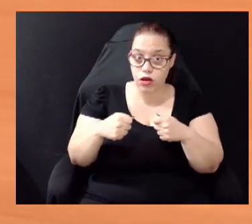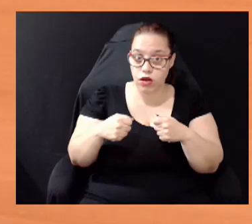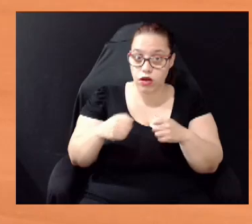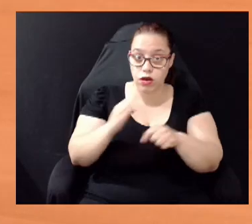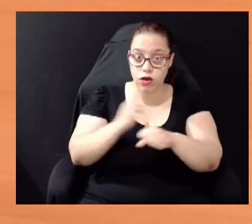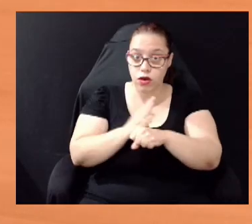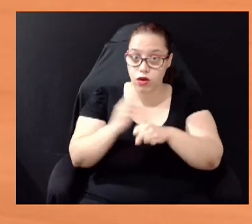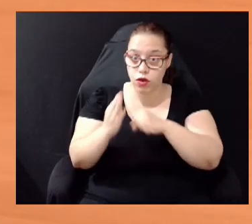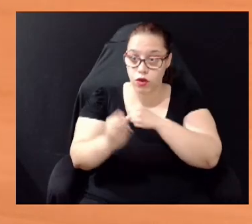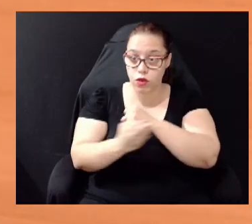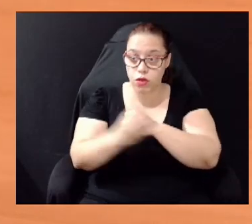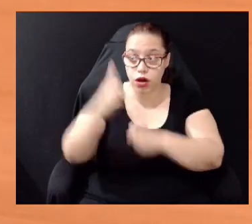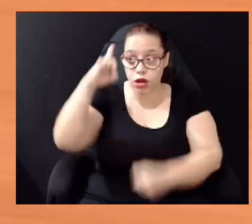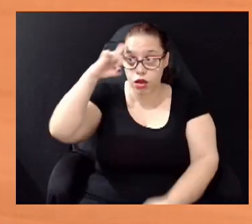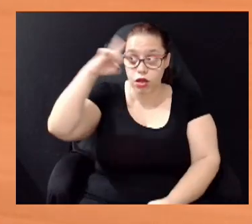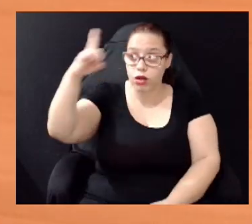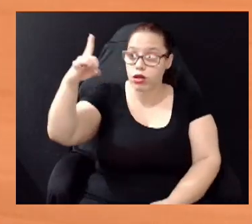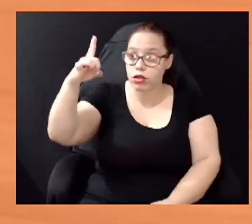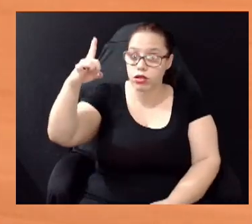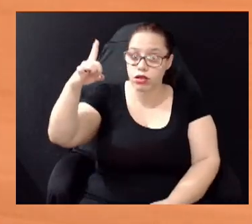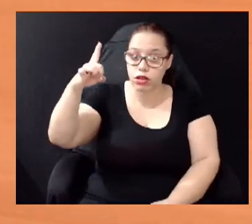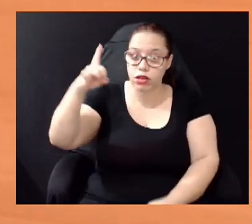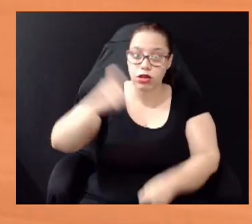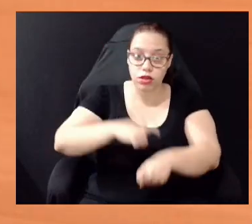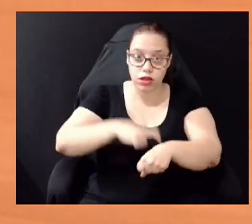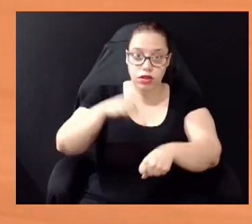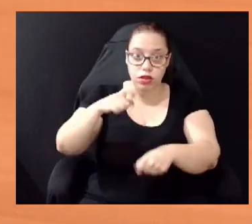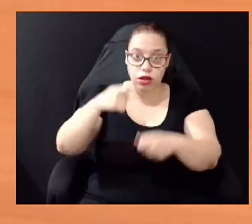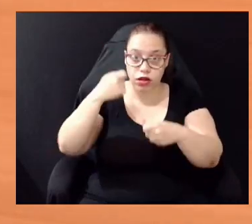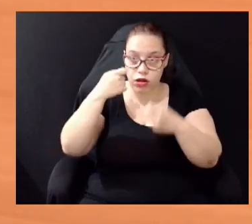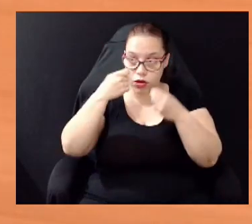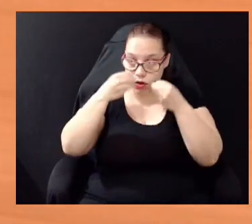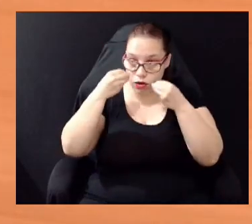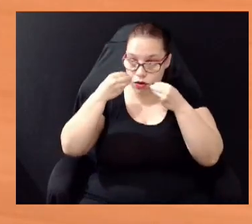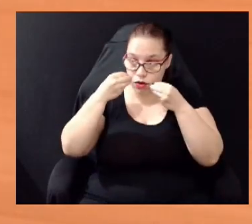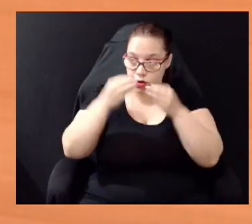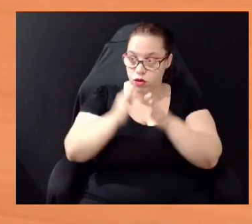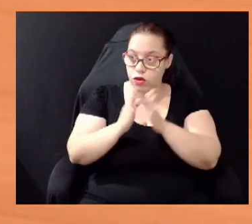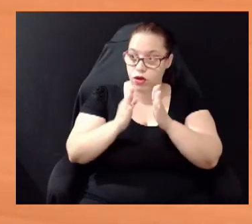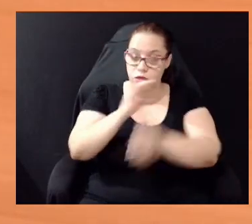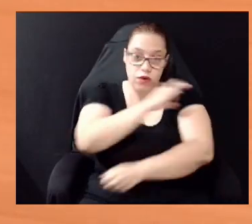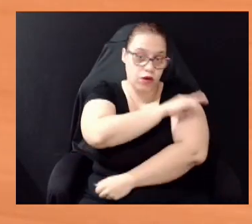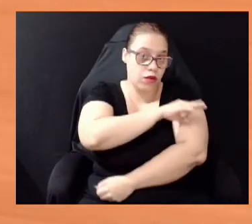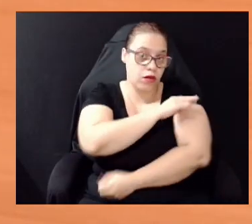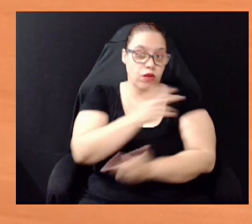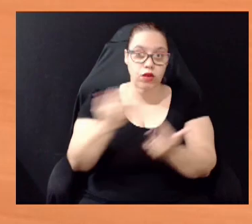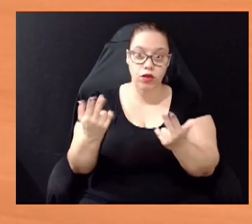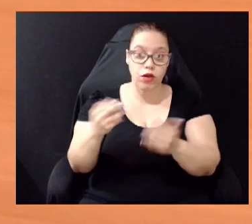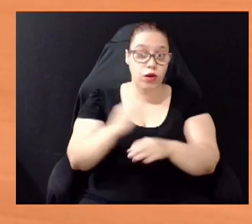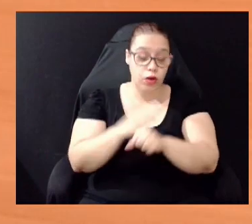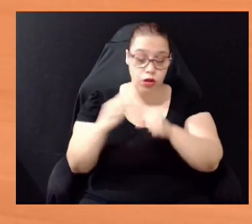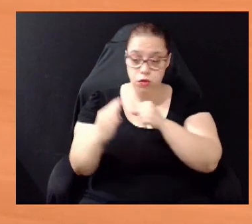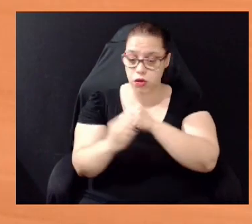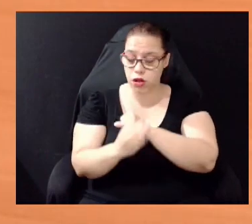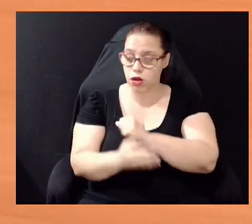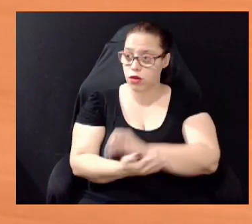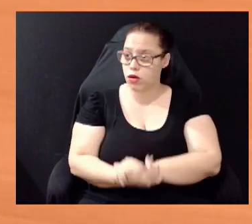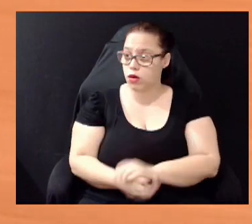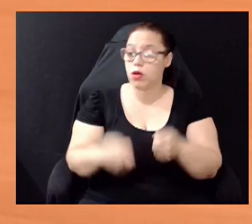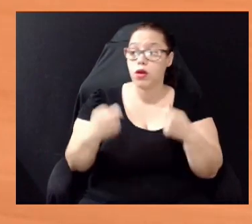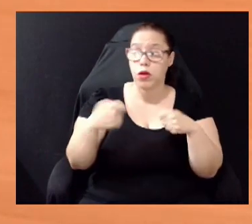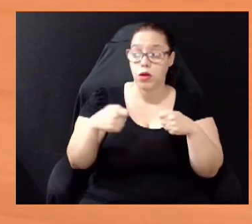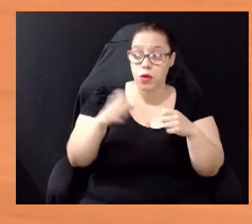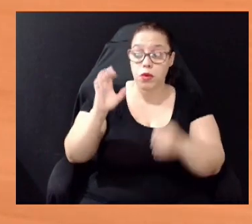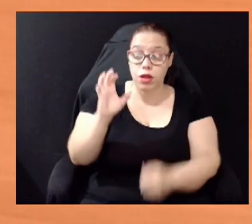dias? Não tem aquele exame de vista que faz ali na frente da prefeitura? Então, faz a mesma coisa nos bairros. É isso que precisa acontecer.